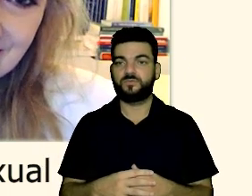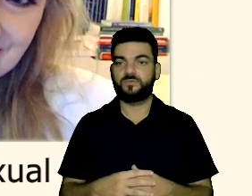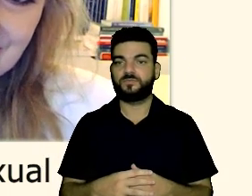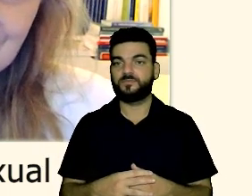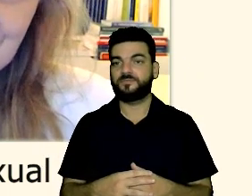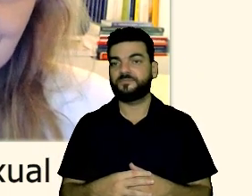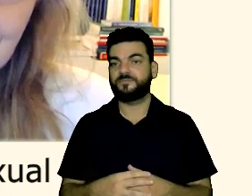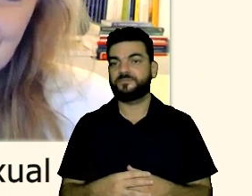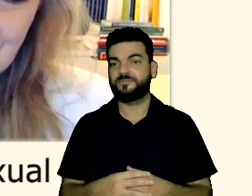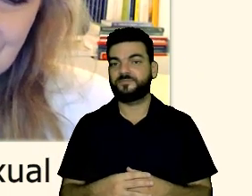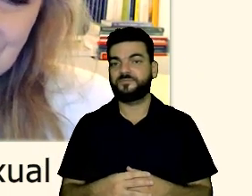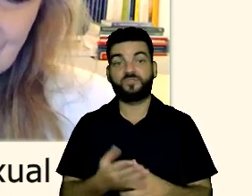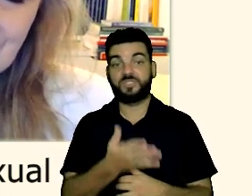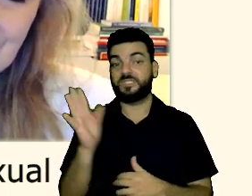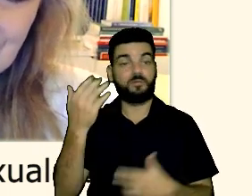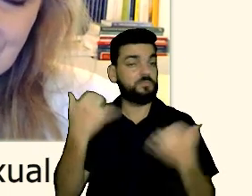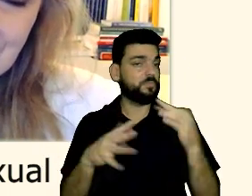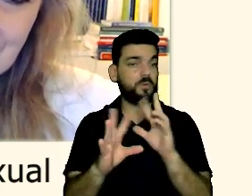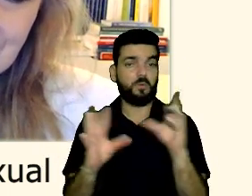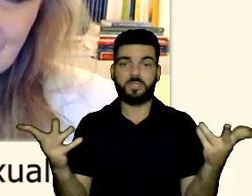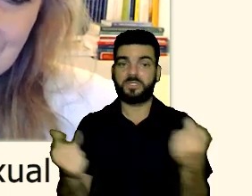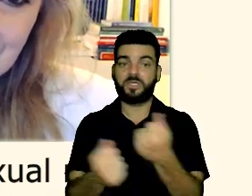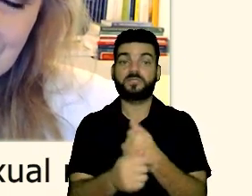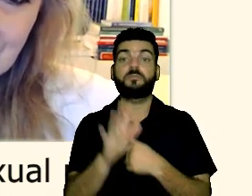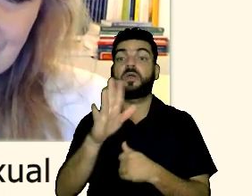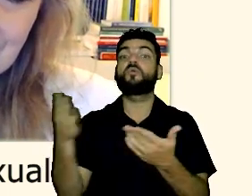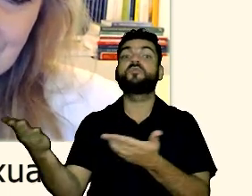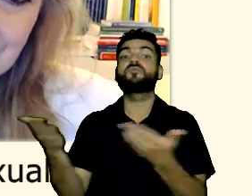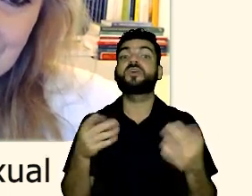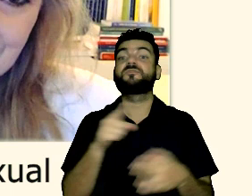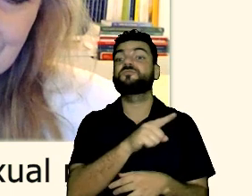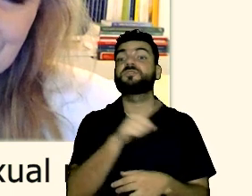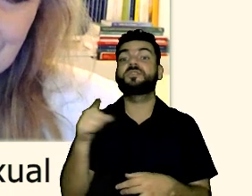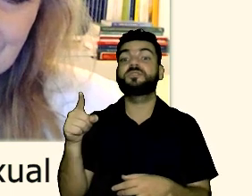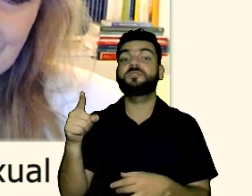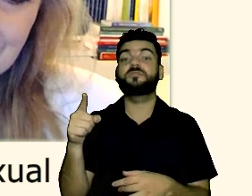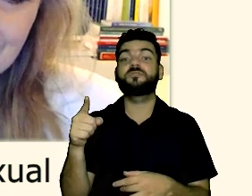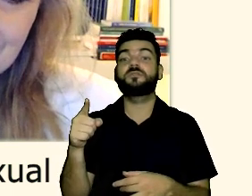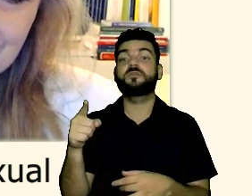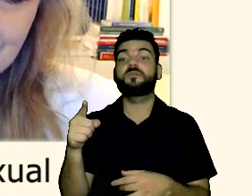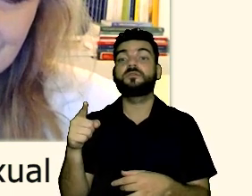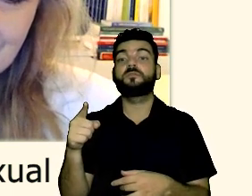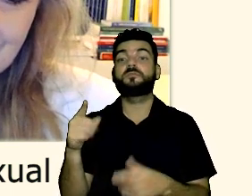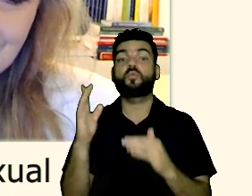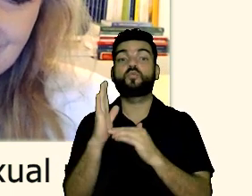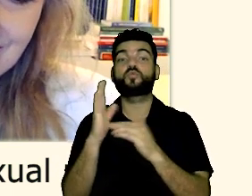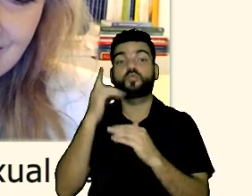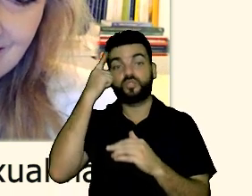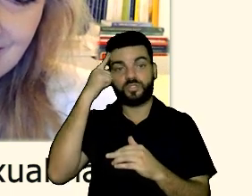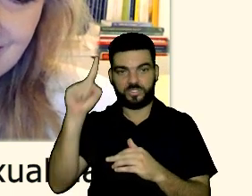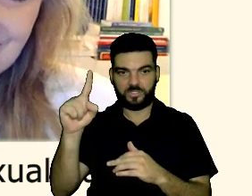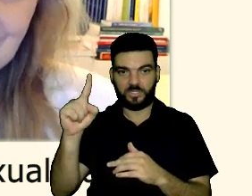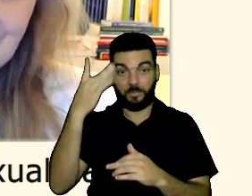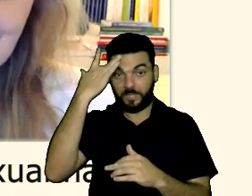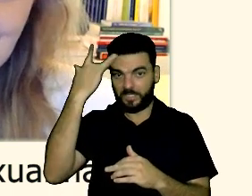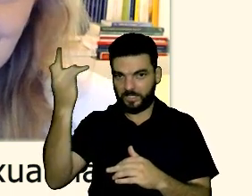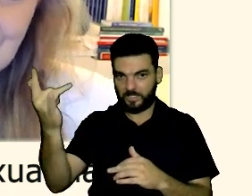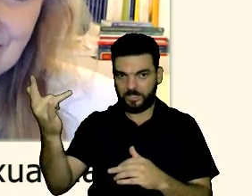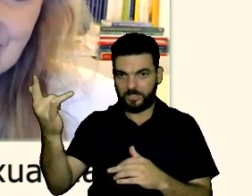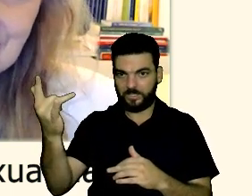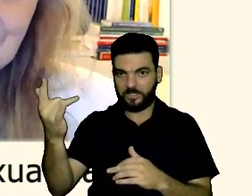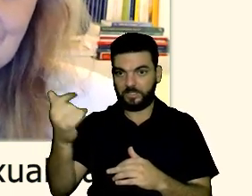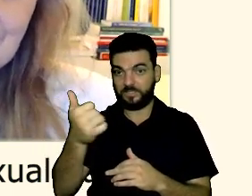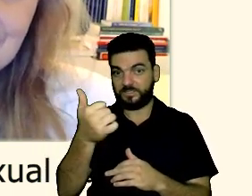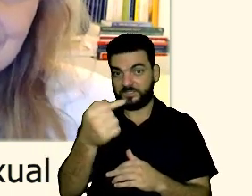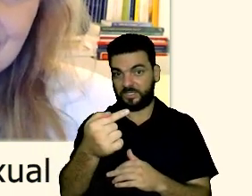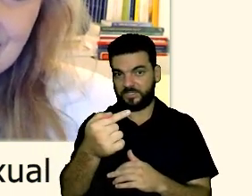Paula. E eu queria, então, eu nem vou me alongar em considerações finais, porque eu não falaria melhor do que todas já disseram,